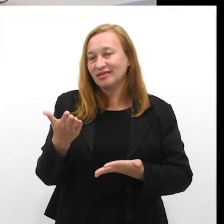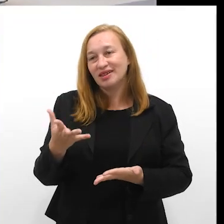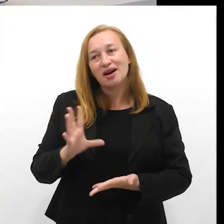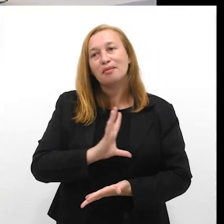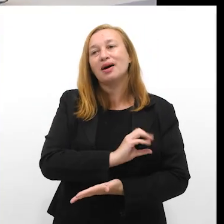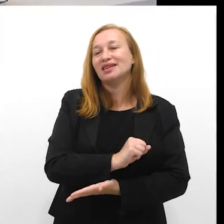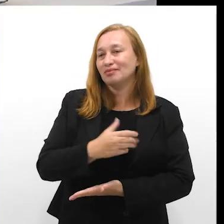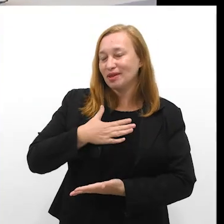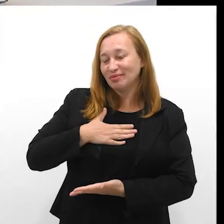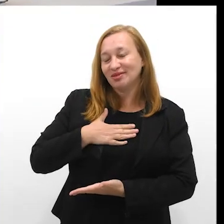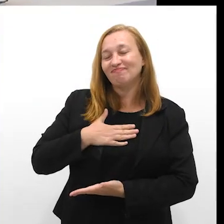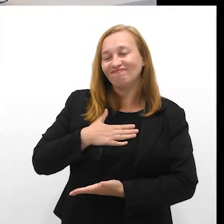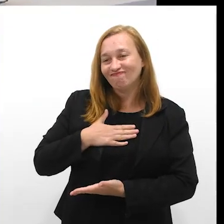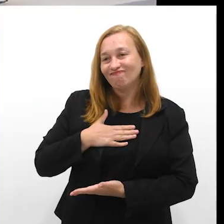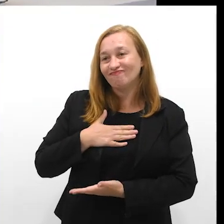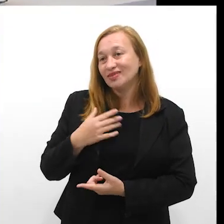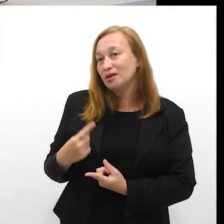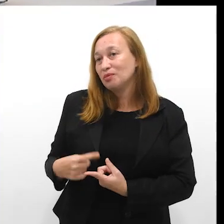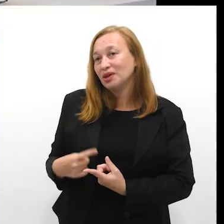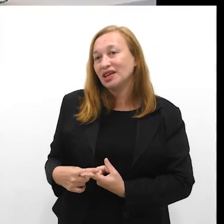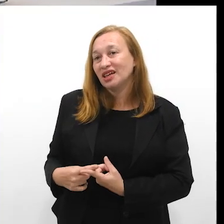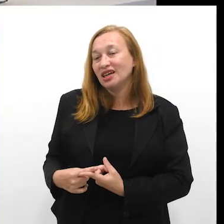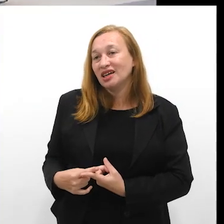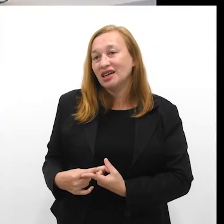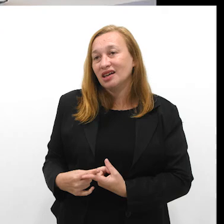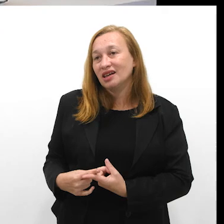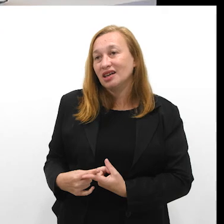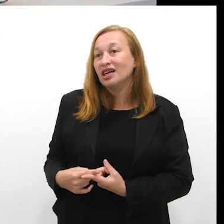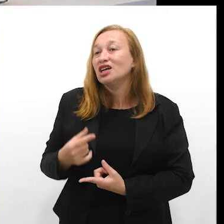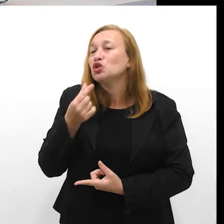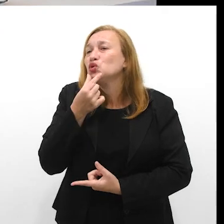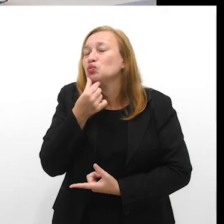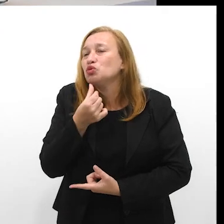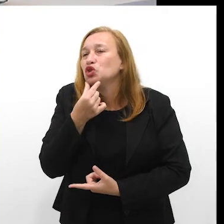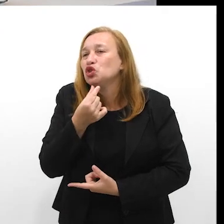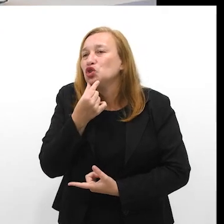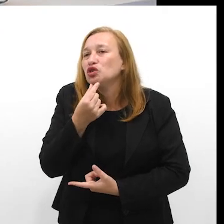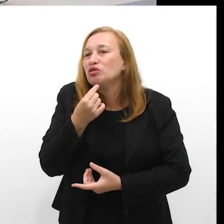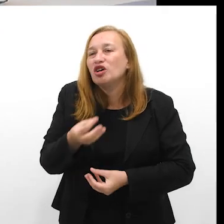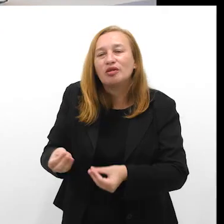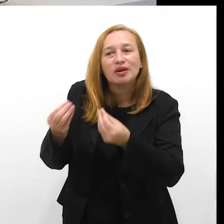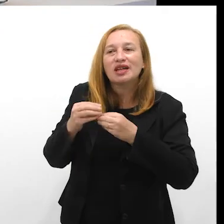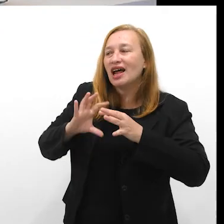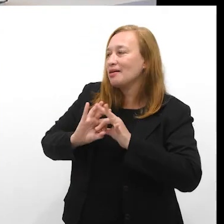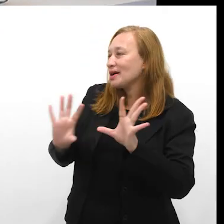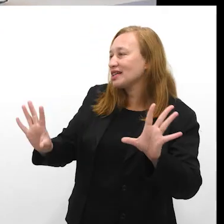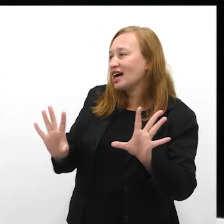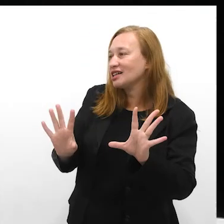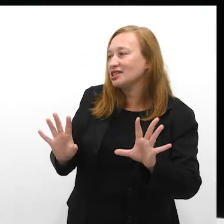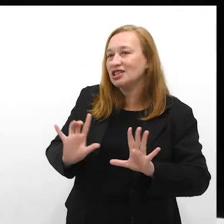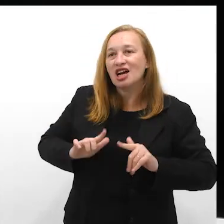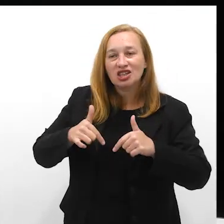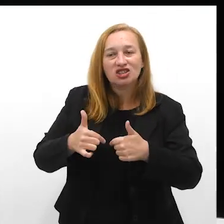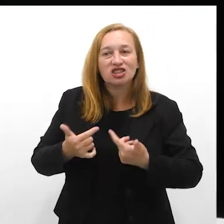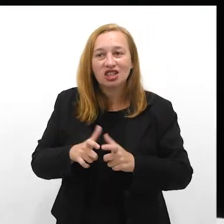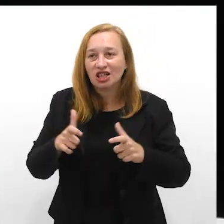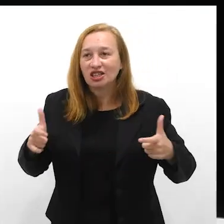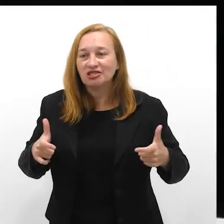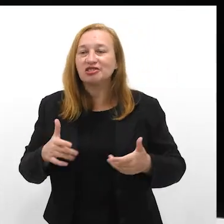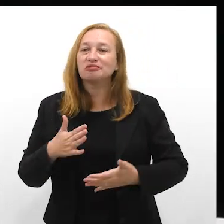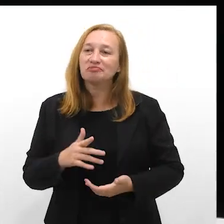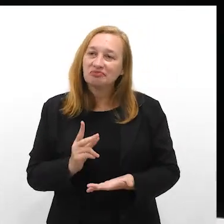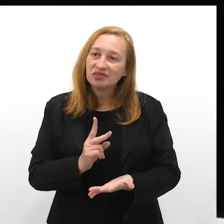A turma é muito querida para mim, porque esses meninos me deram uma liberdade de expressão muito